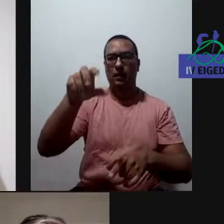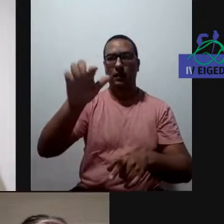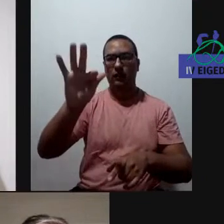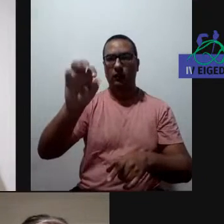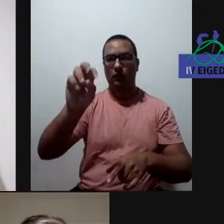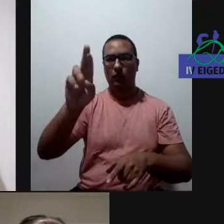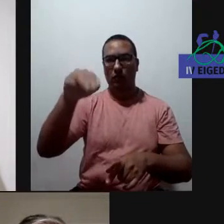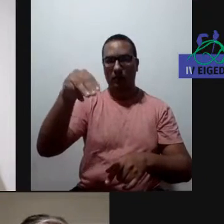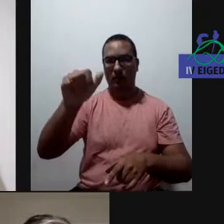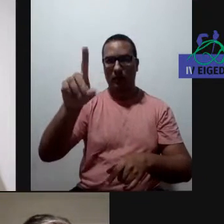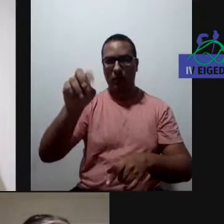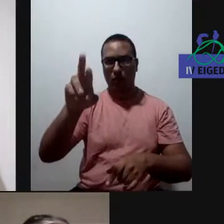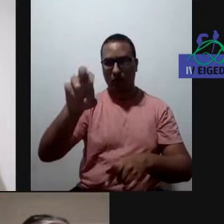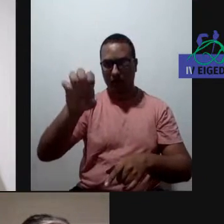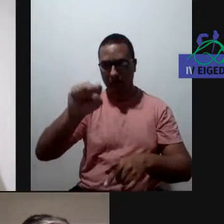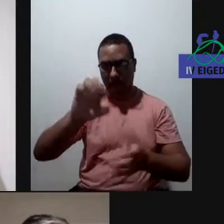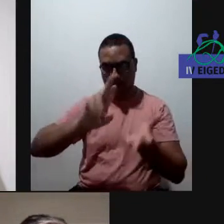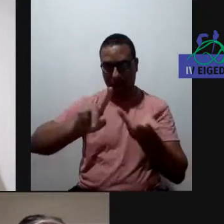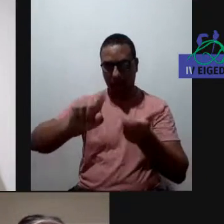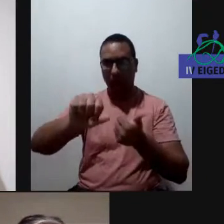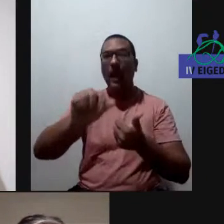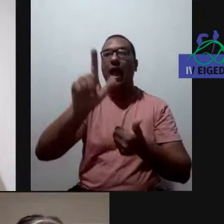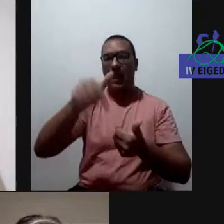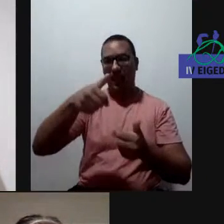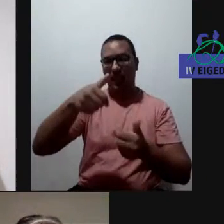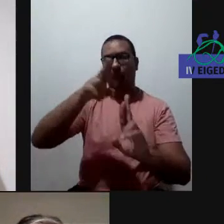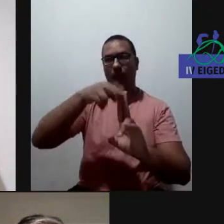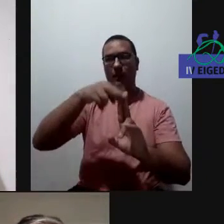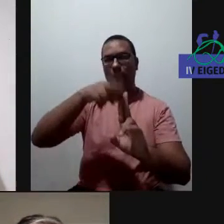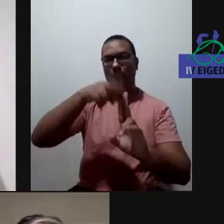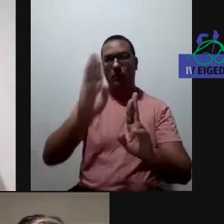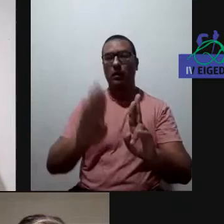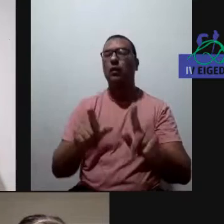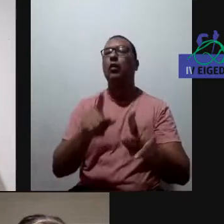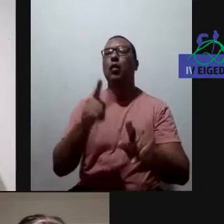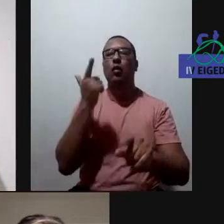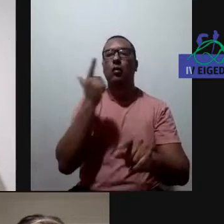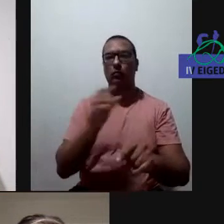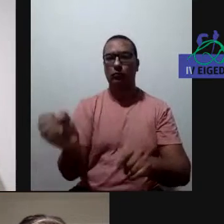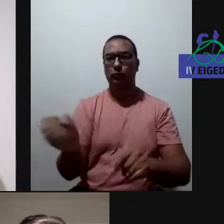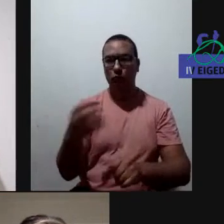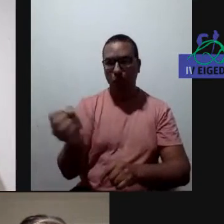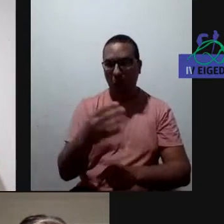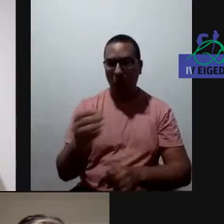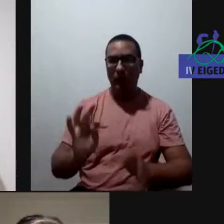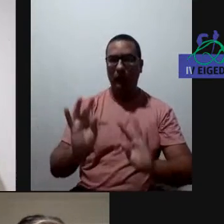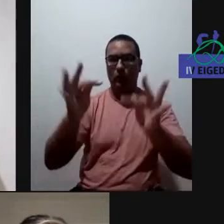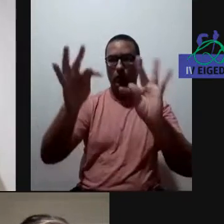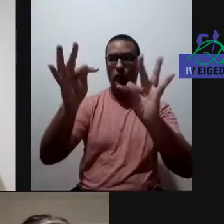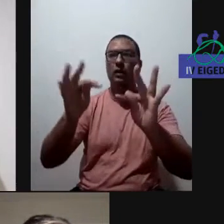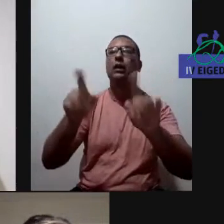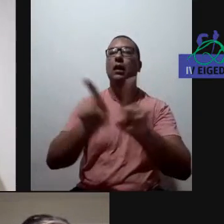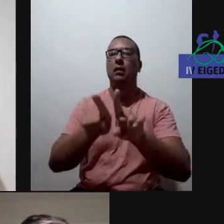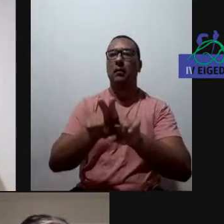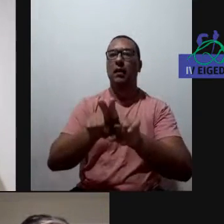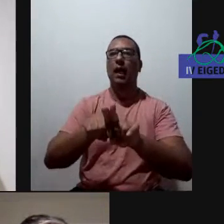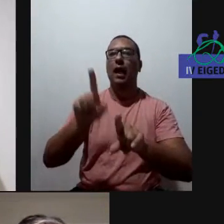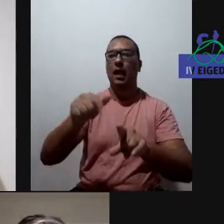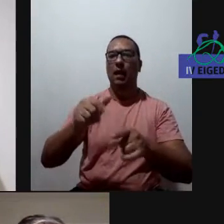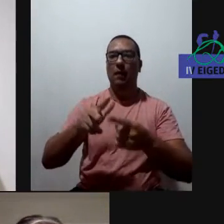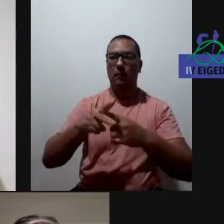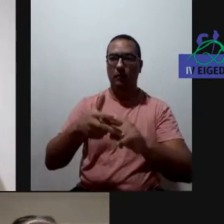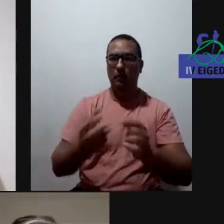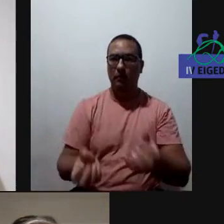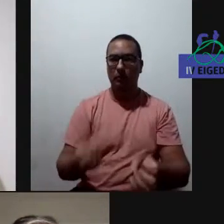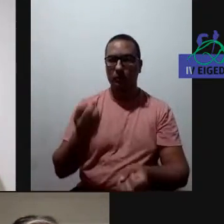tintas, sendo referência brasileira em inovação industrial e uma das maiores fabricantes de equipamentos